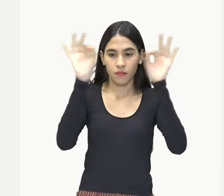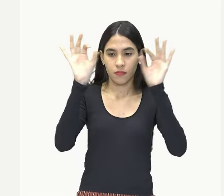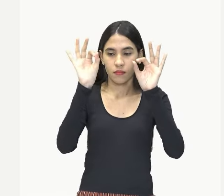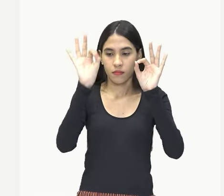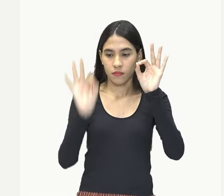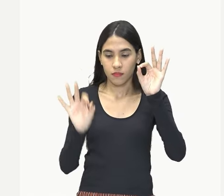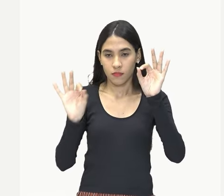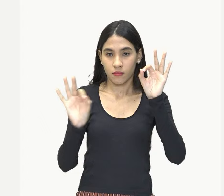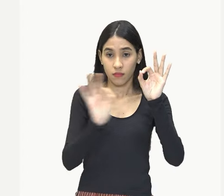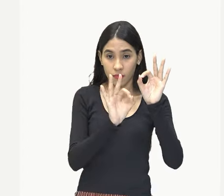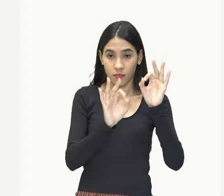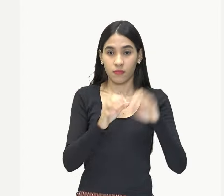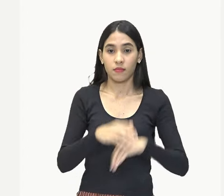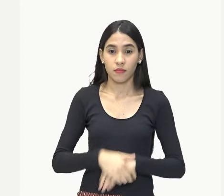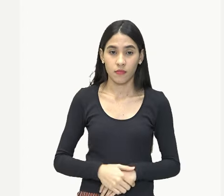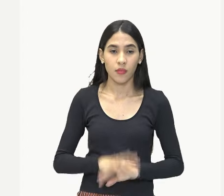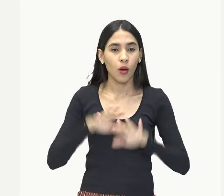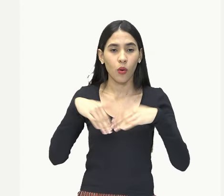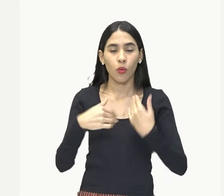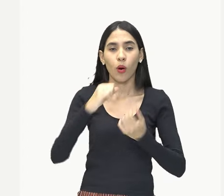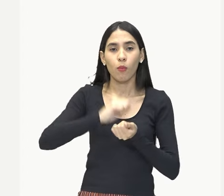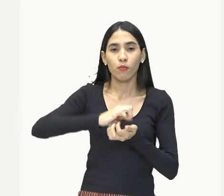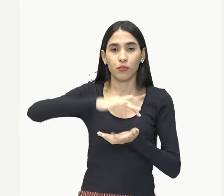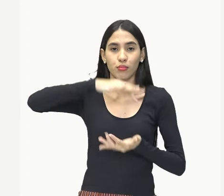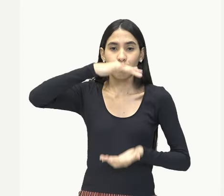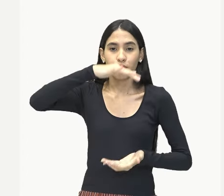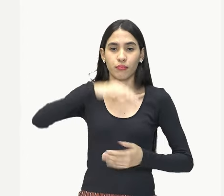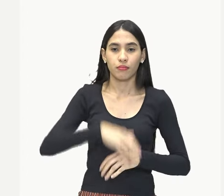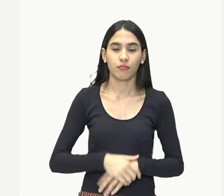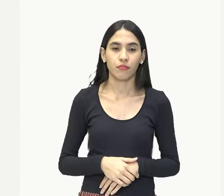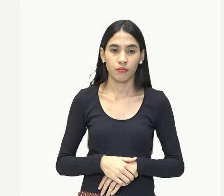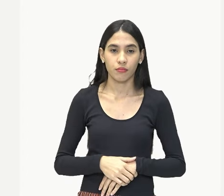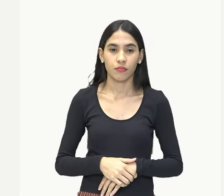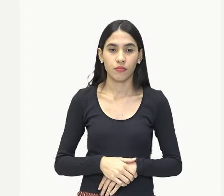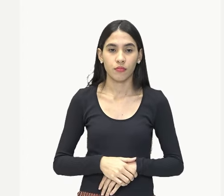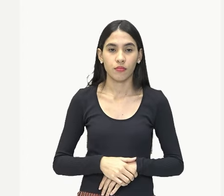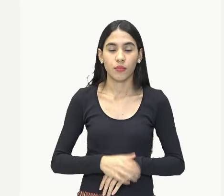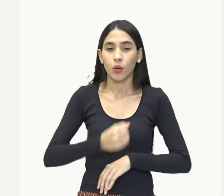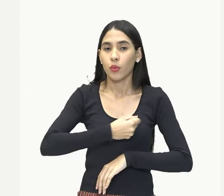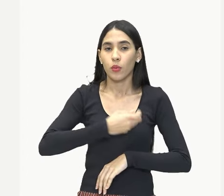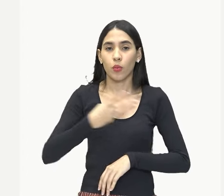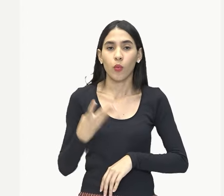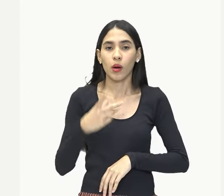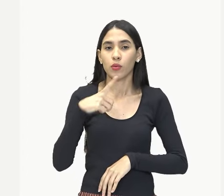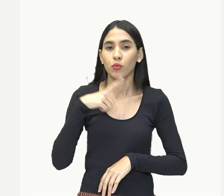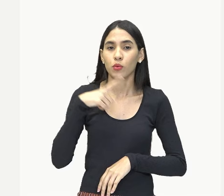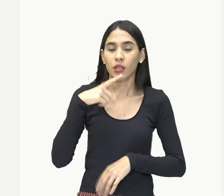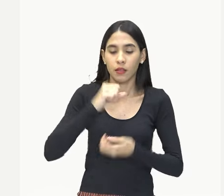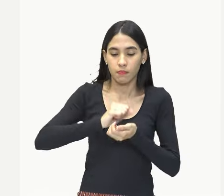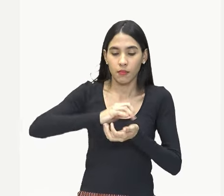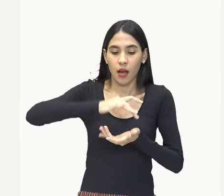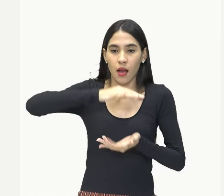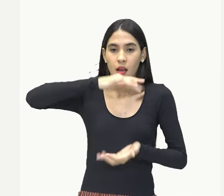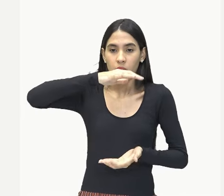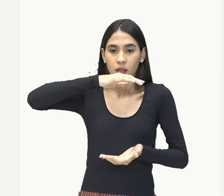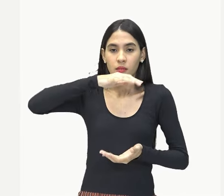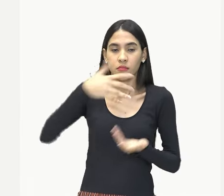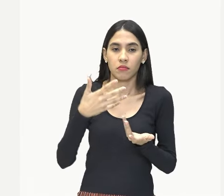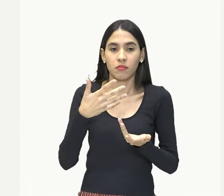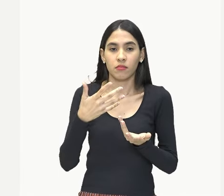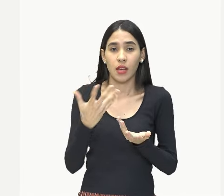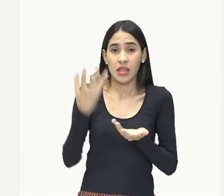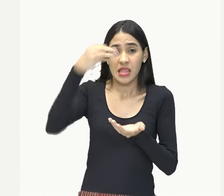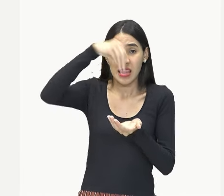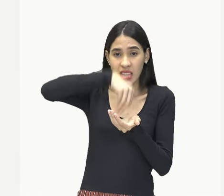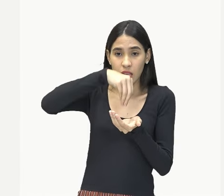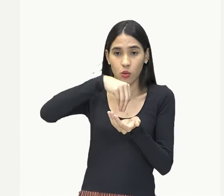quer saber qual o volume dessa figura, quanto ele comporta de alguma coisa aqui